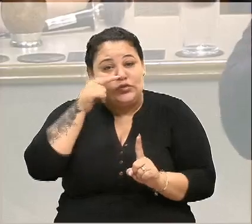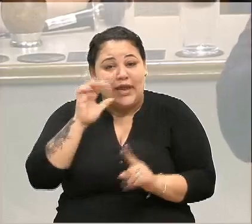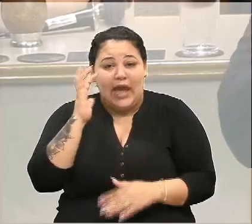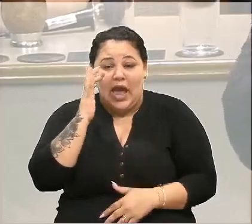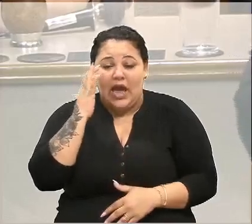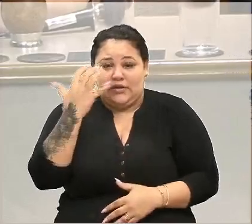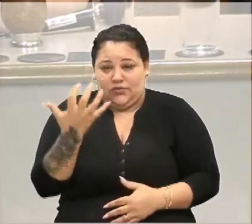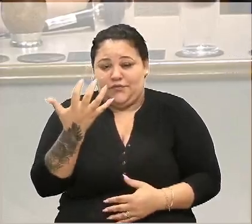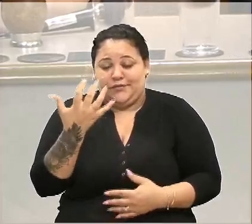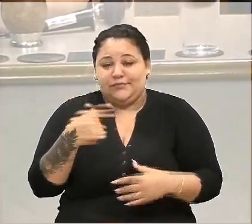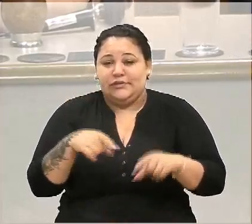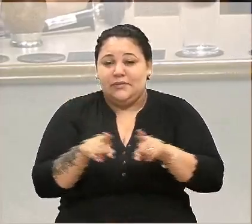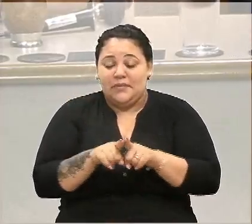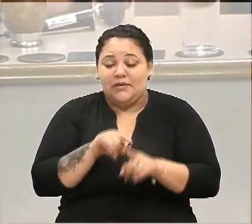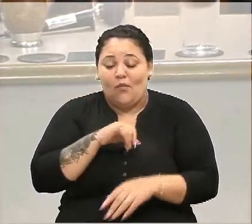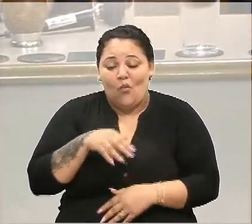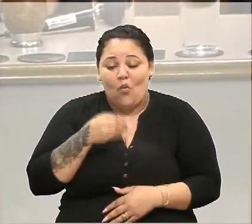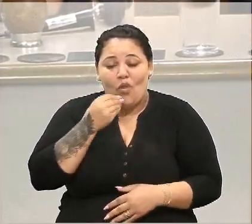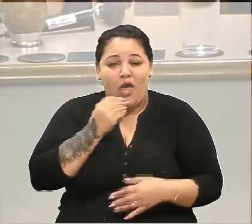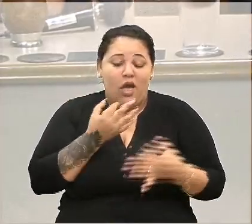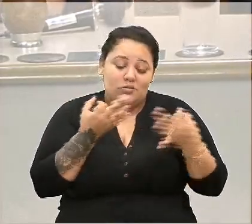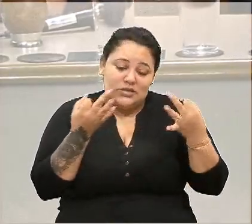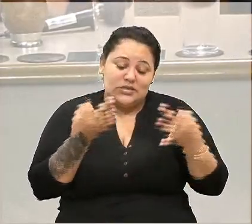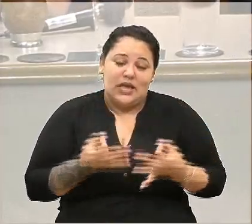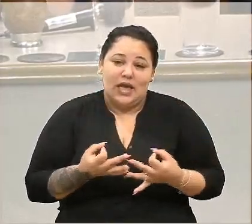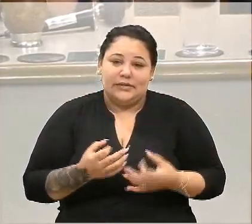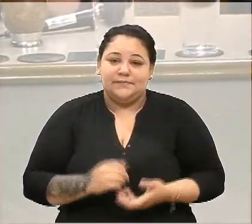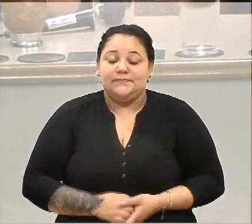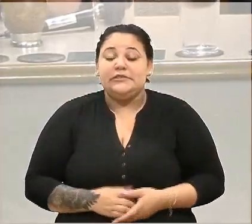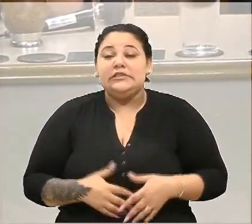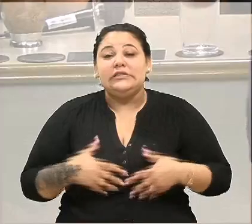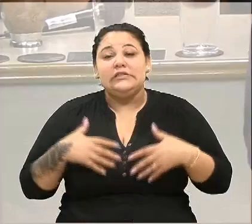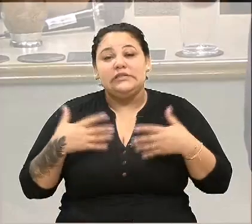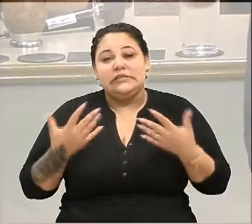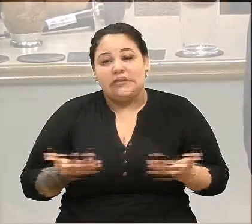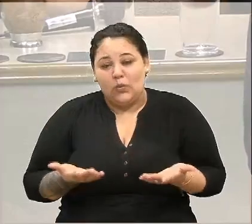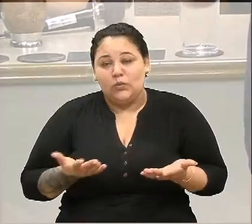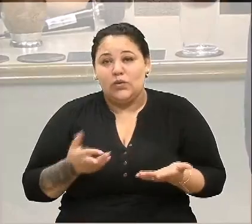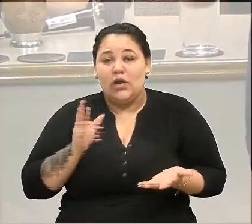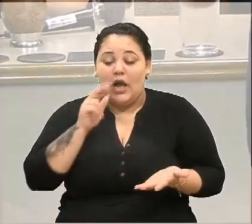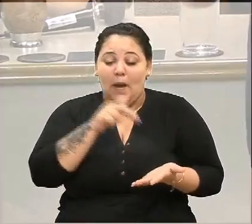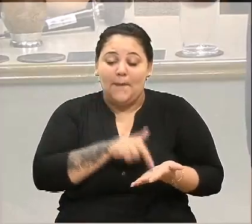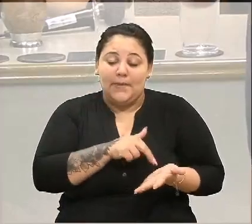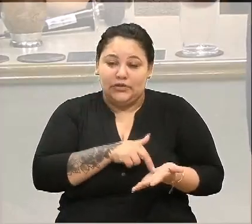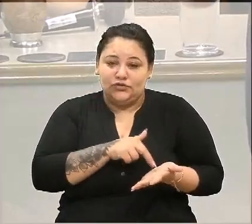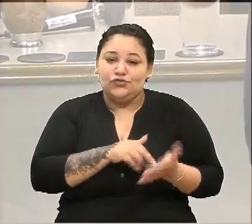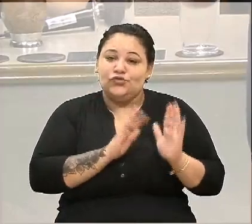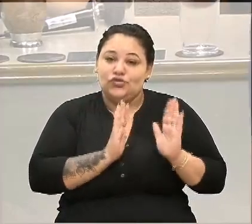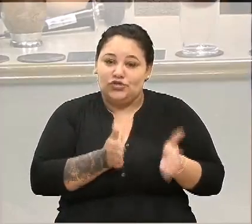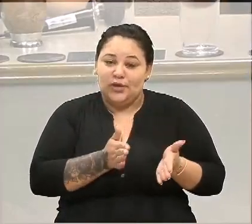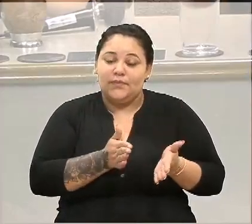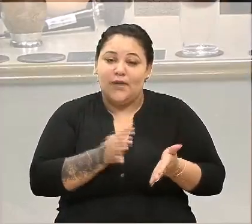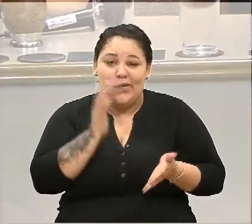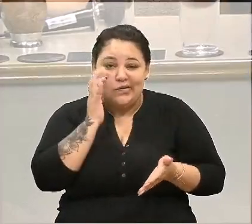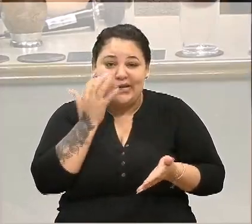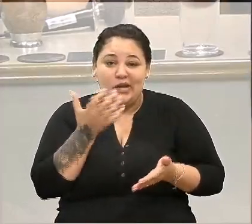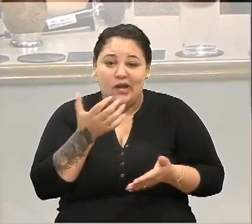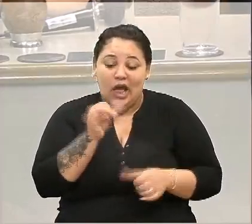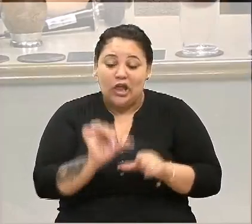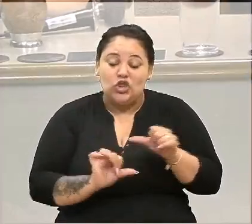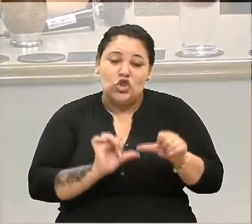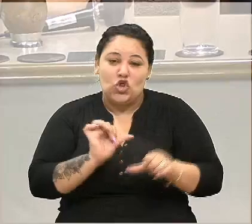solução oportuna quando isso acontecer. Então, realmente está acontecendo uma nova